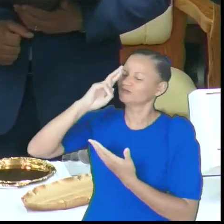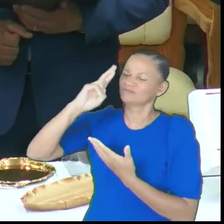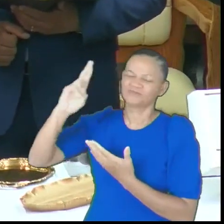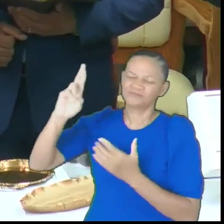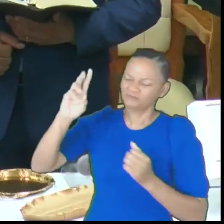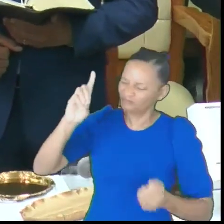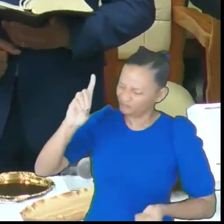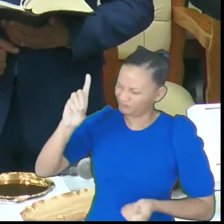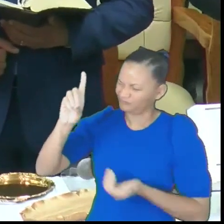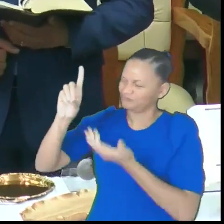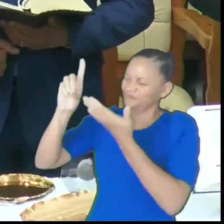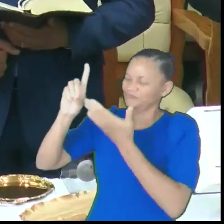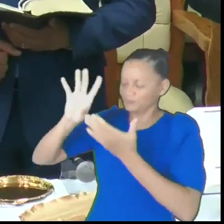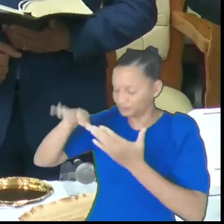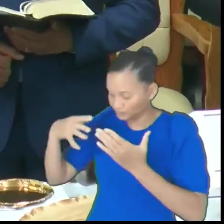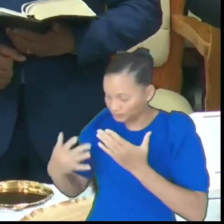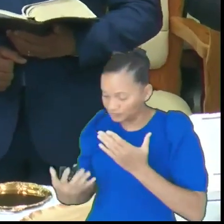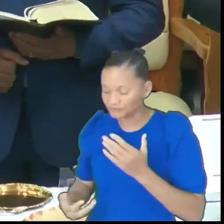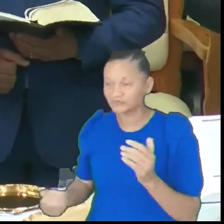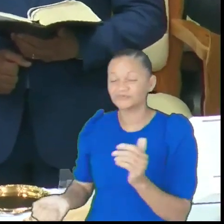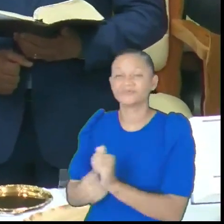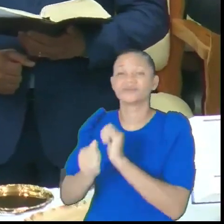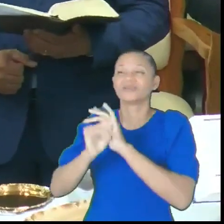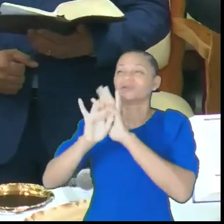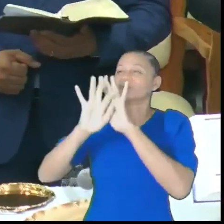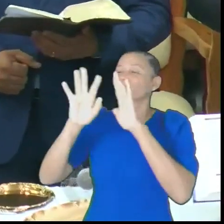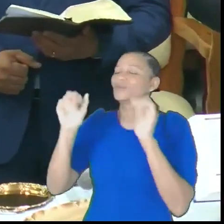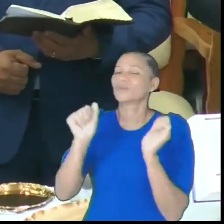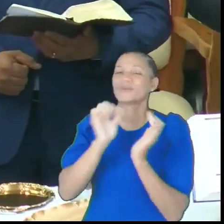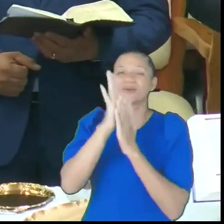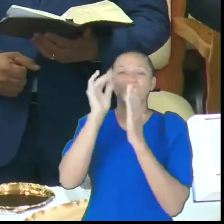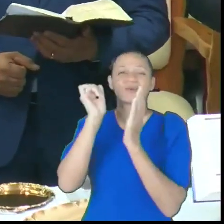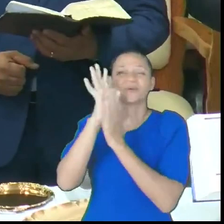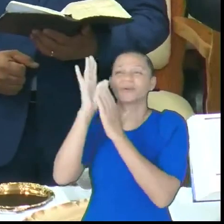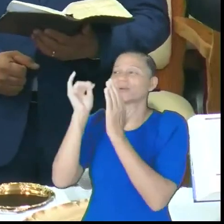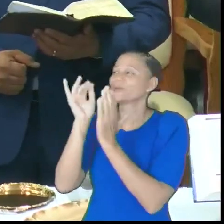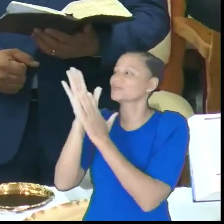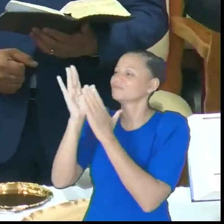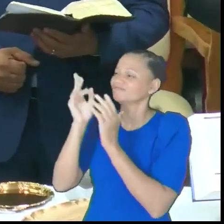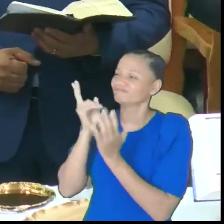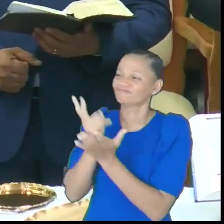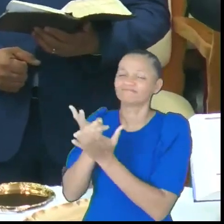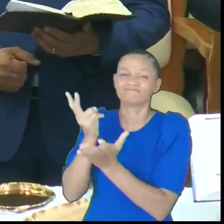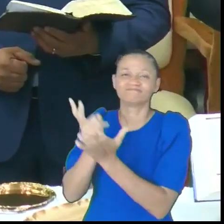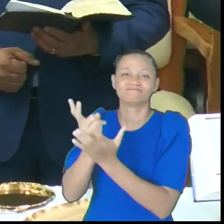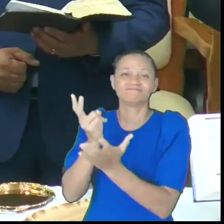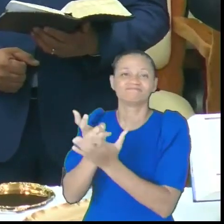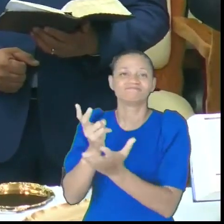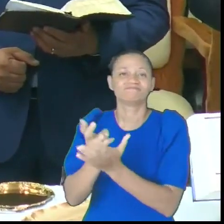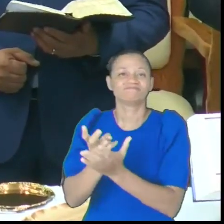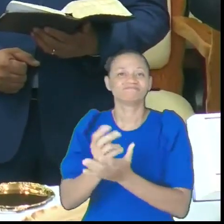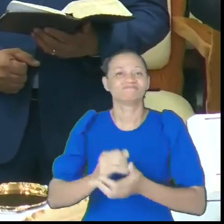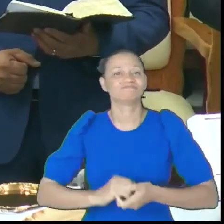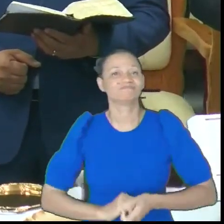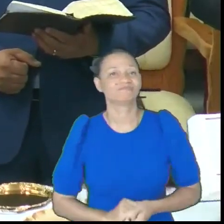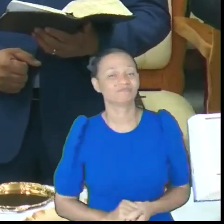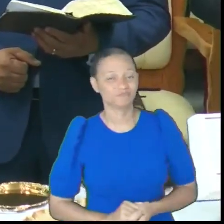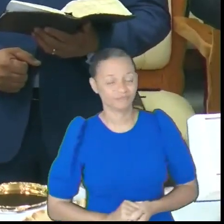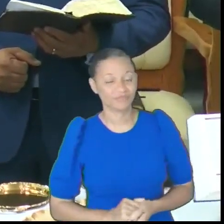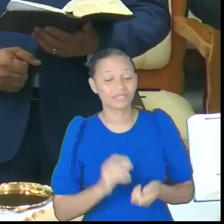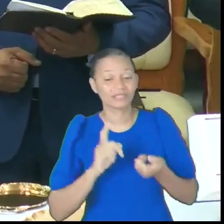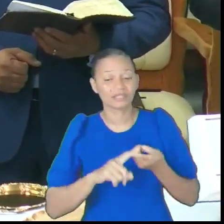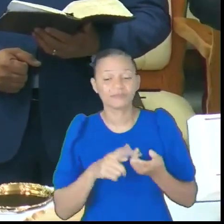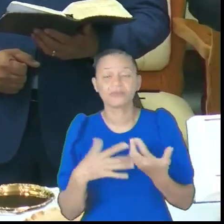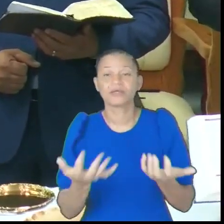toda honra, toda glória e todo louvor para sempre. Eu também quero